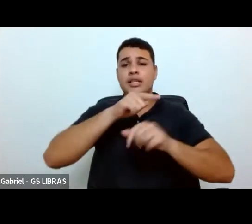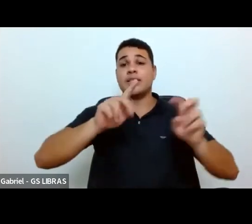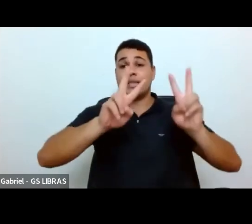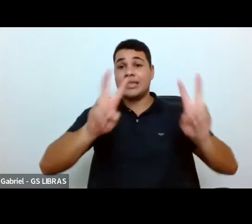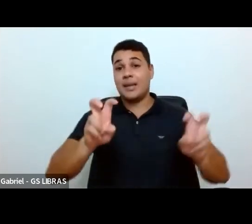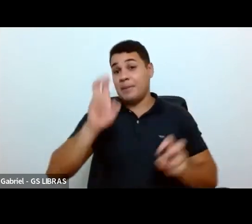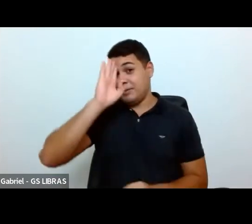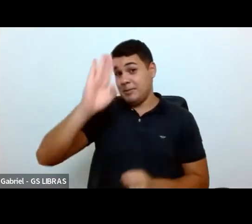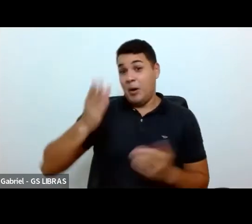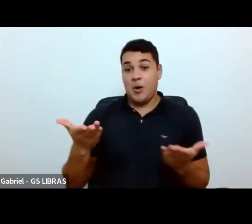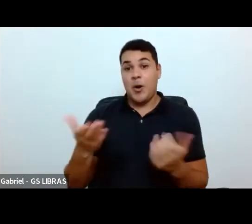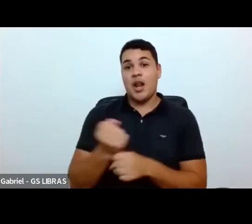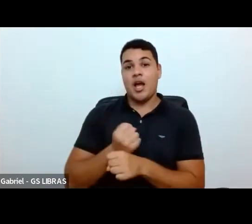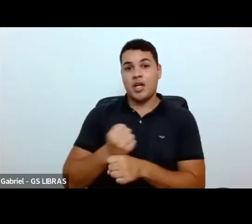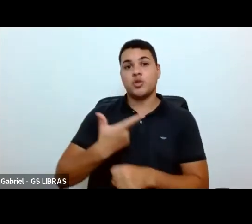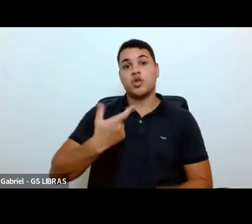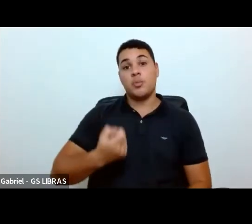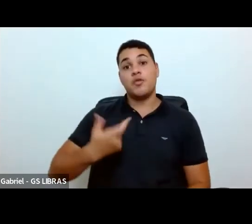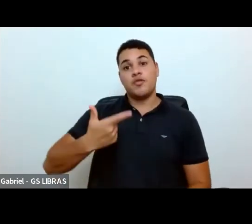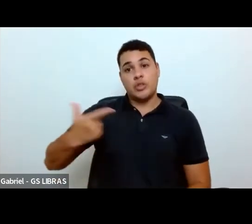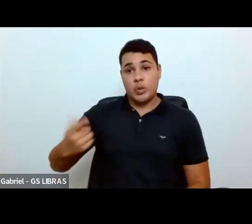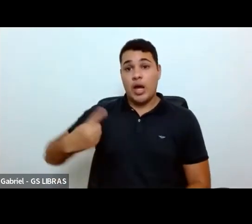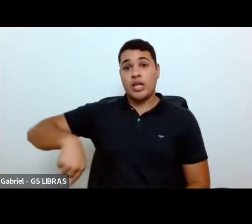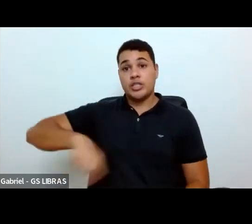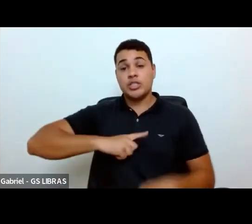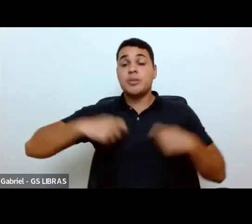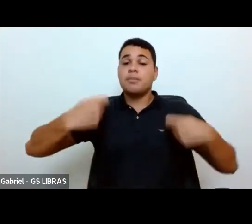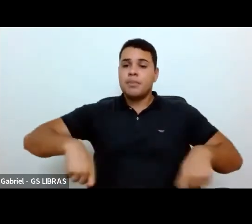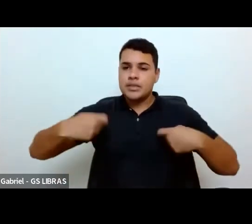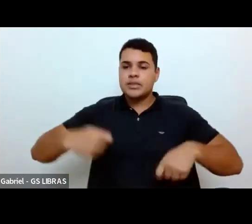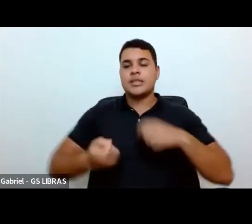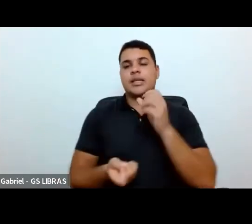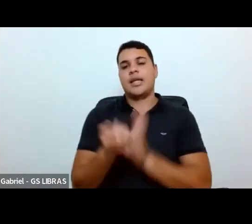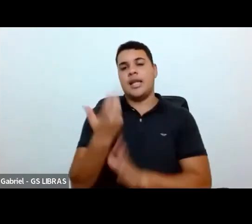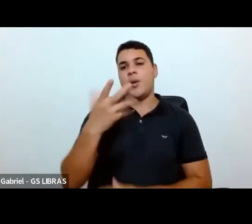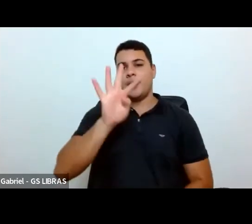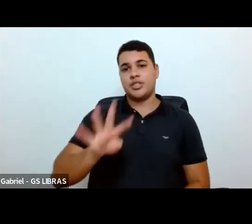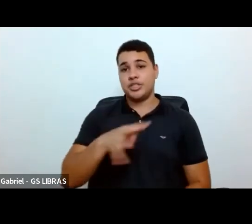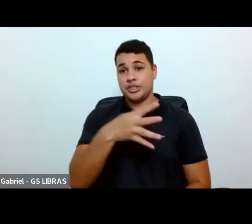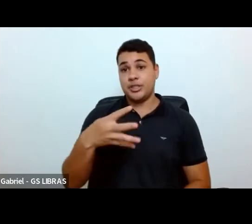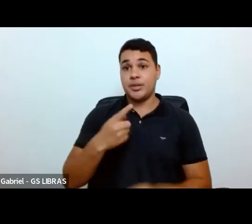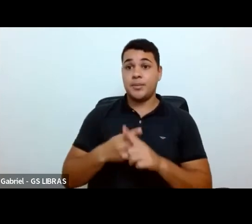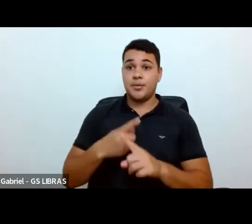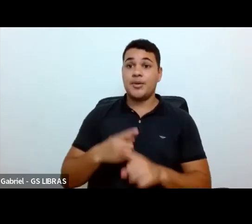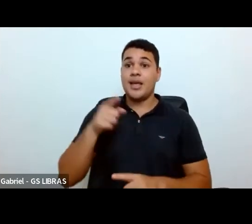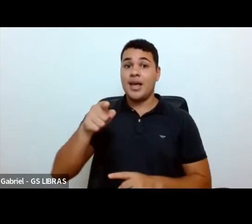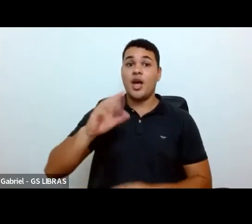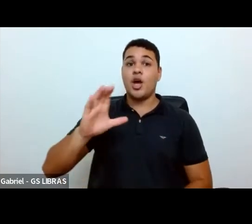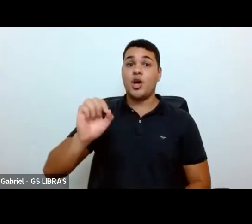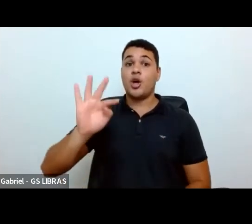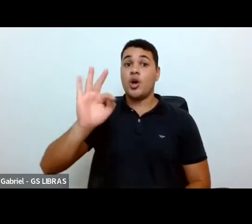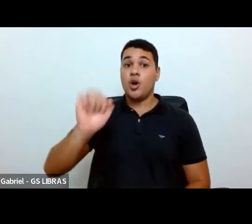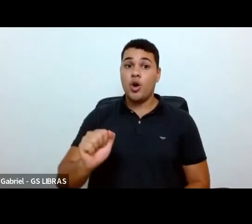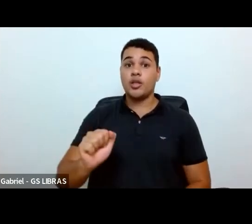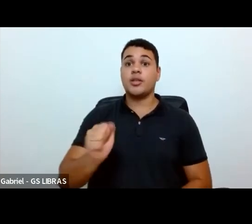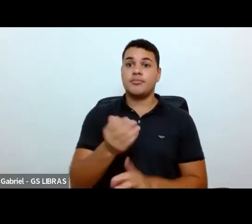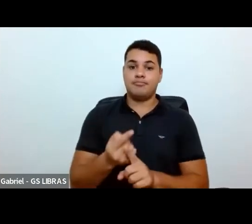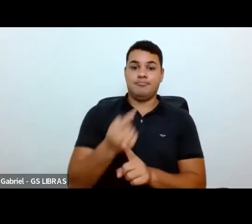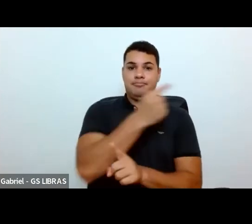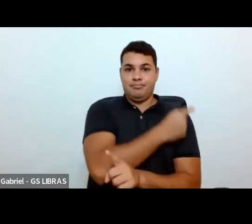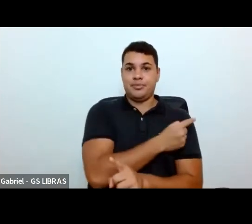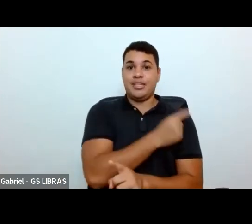bastante estratégico, a gente tem que ter uma agenda clara. A lei da cota, vamos lembrar que ela tinha 10 anos, né? Então, passou na comissão